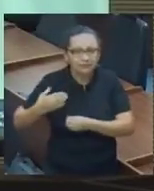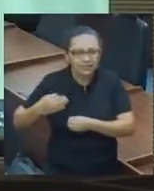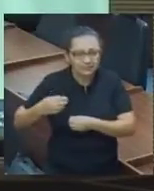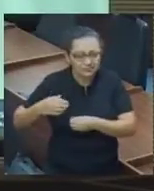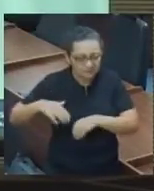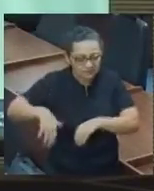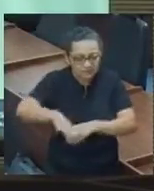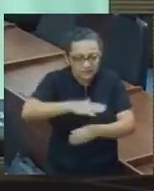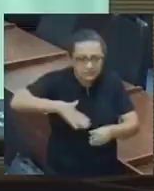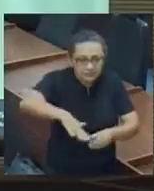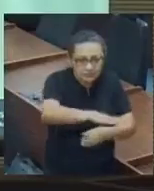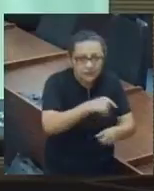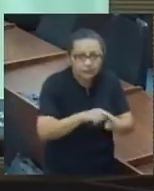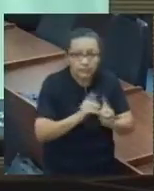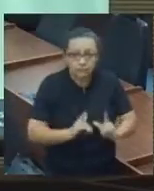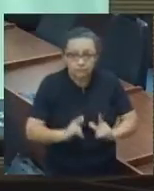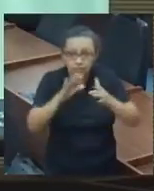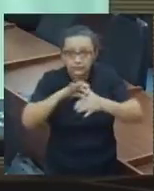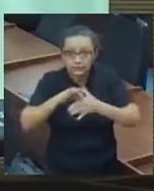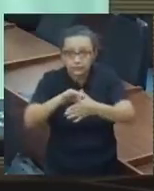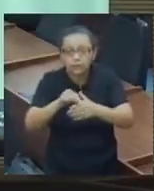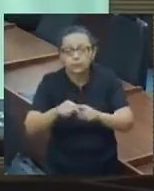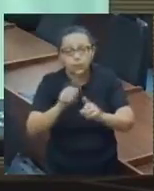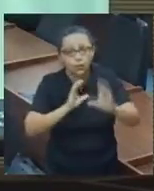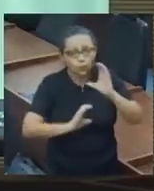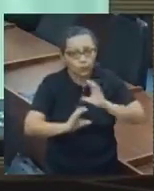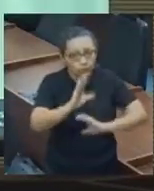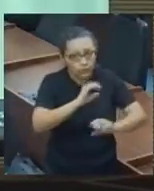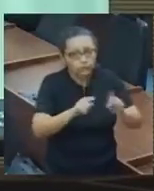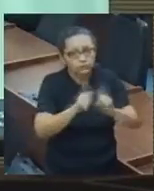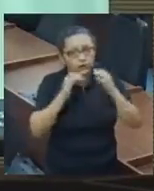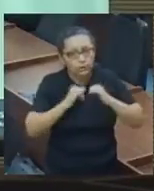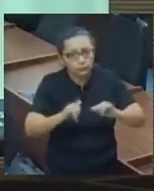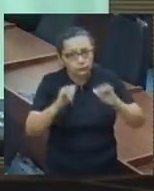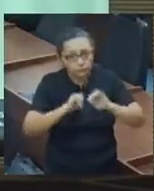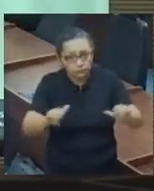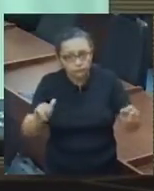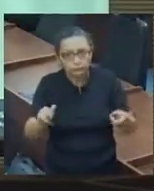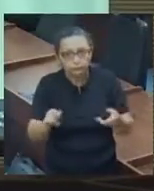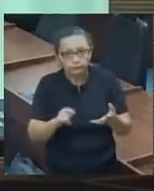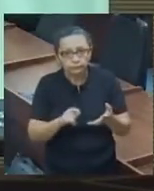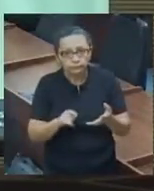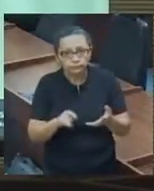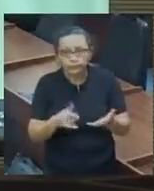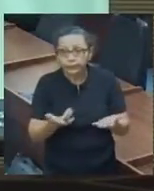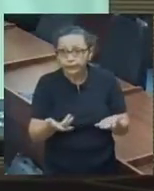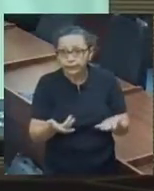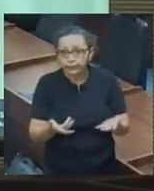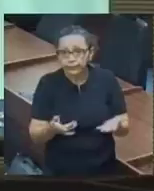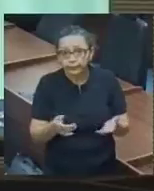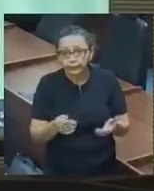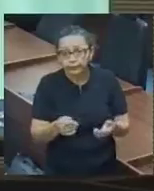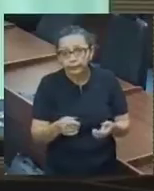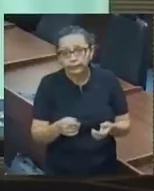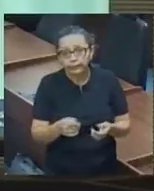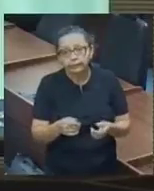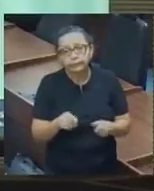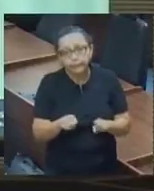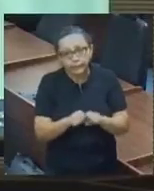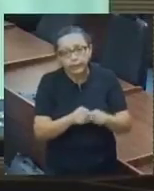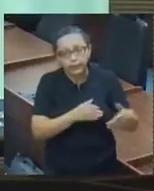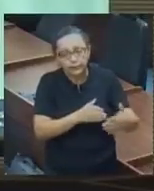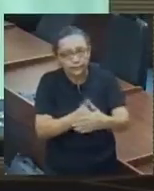transportes nas comunicações e informação e não apareceu na tela as barreiras